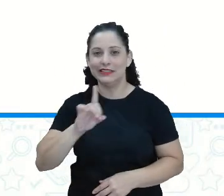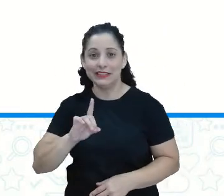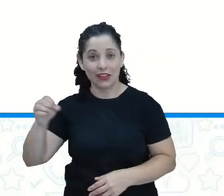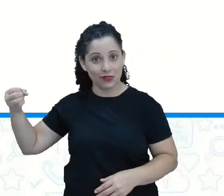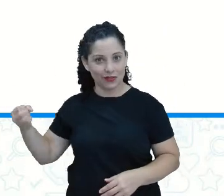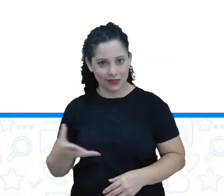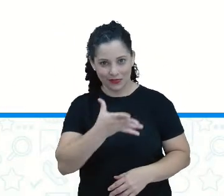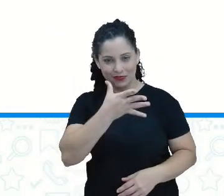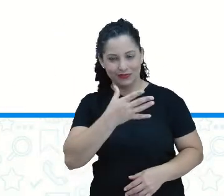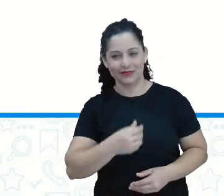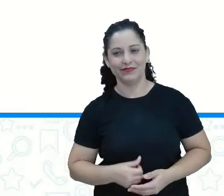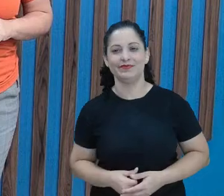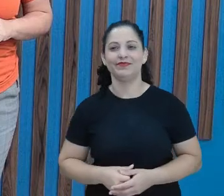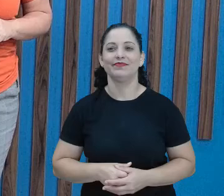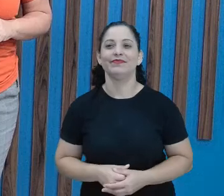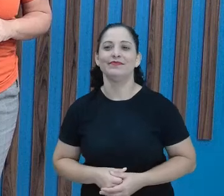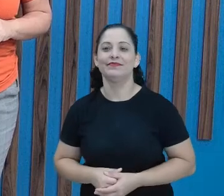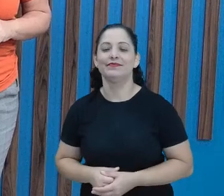seguinte.